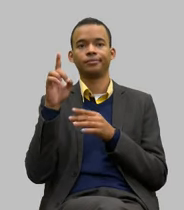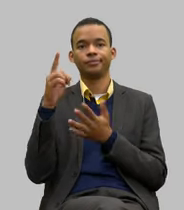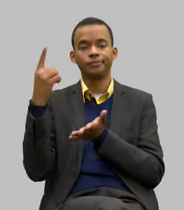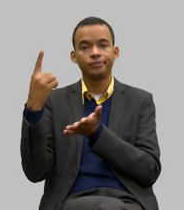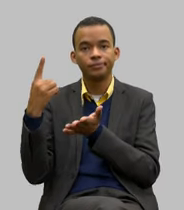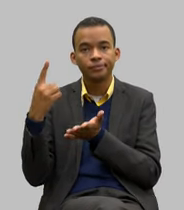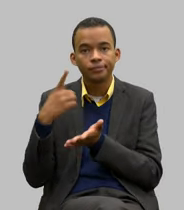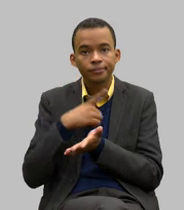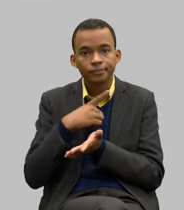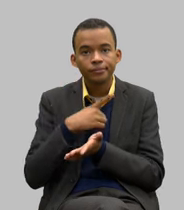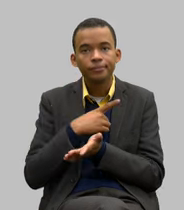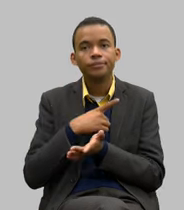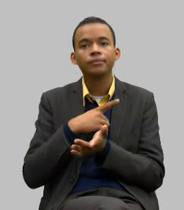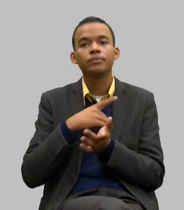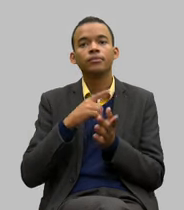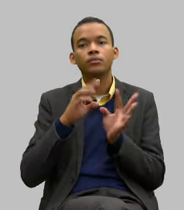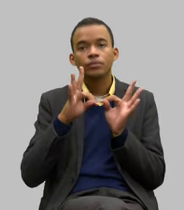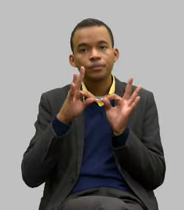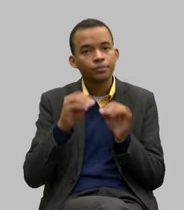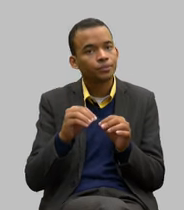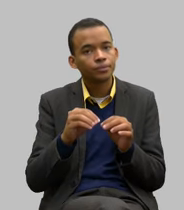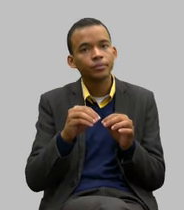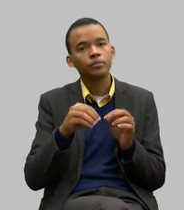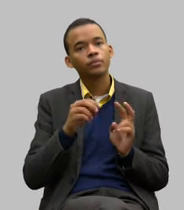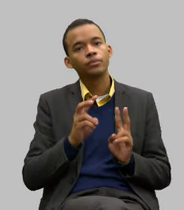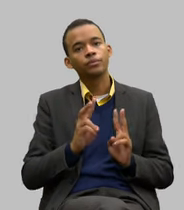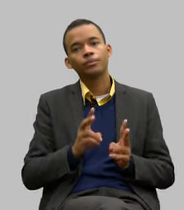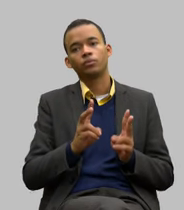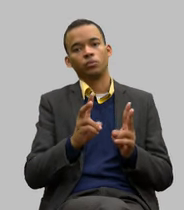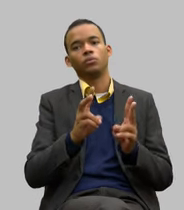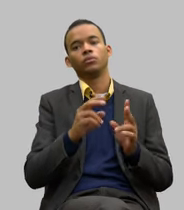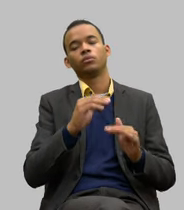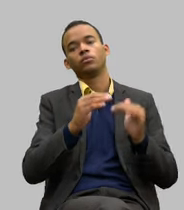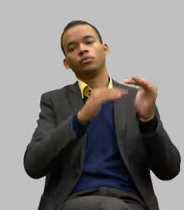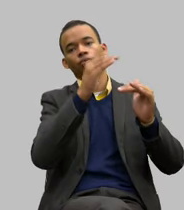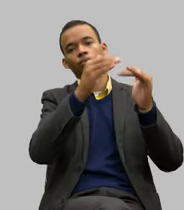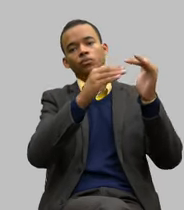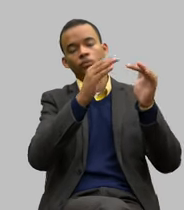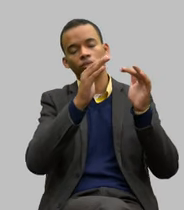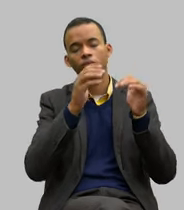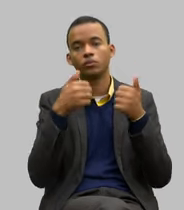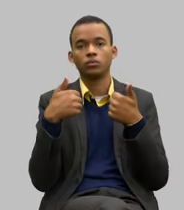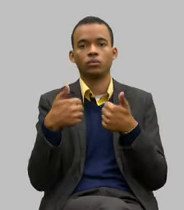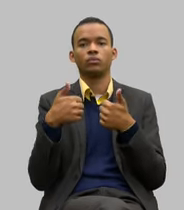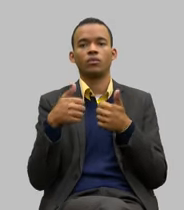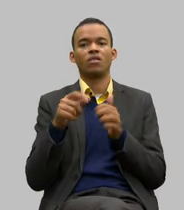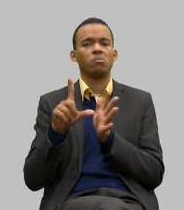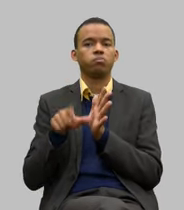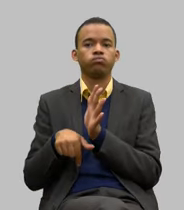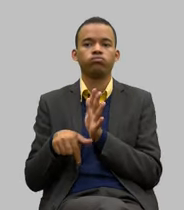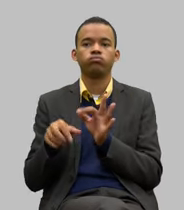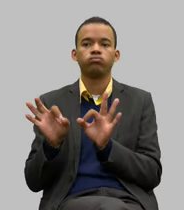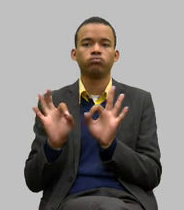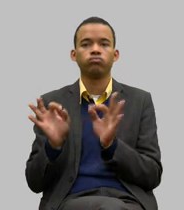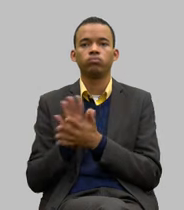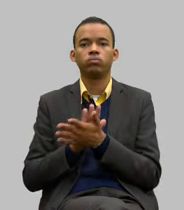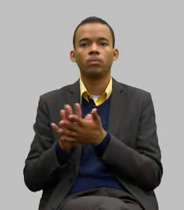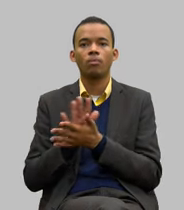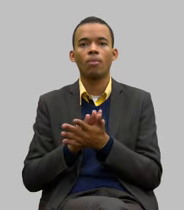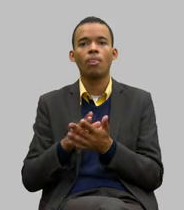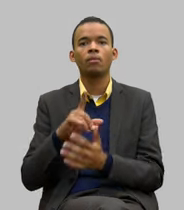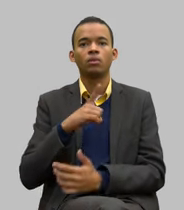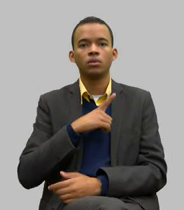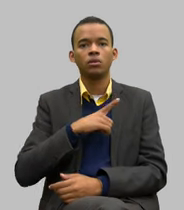um processo em atraso então todos os que tinham foram efetuados hoje nós fizemos aí um total de 32.000